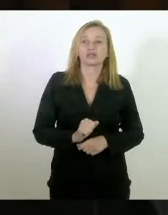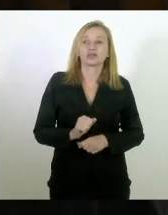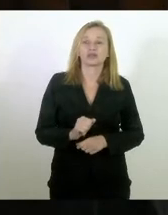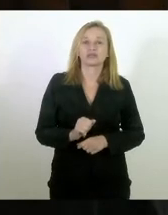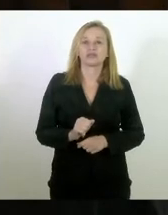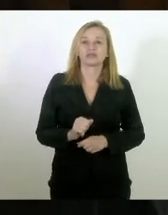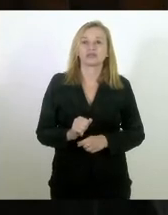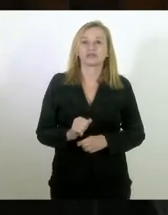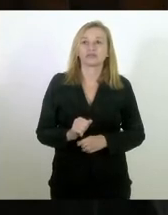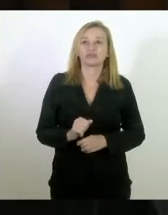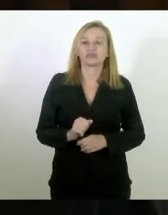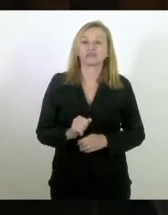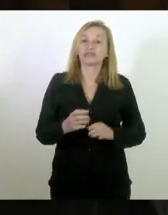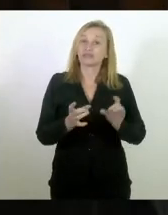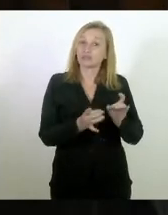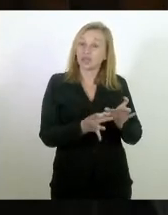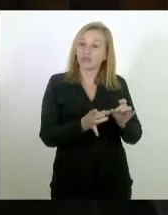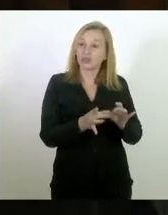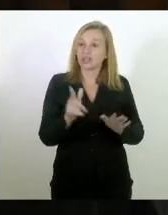Cedae